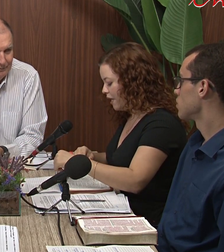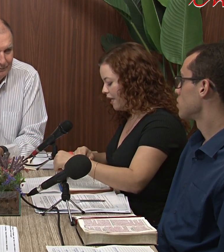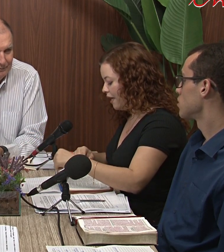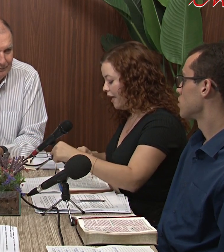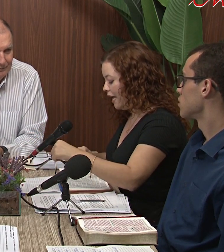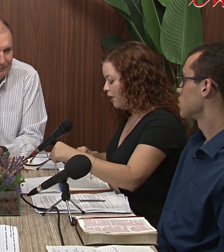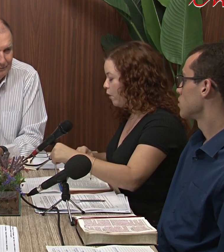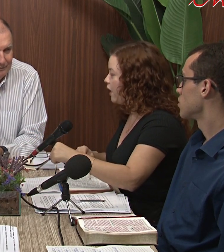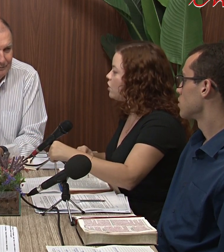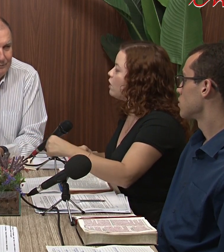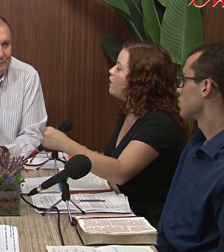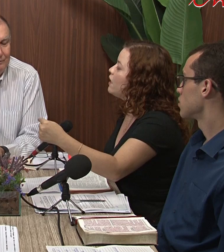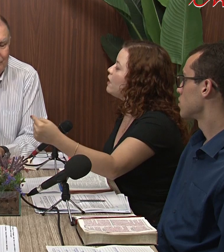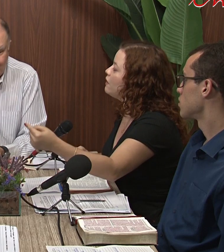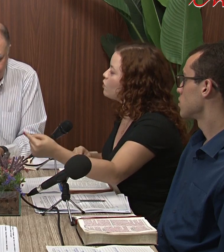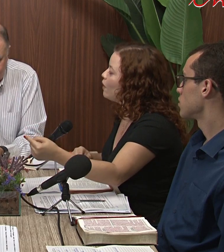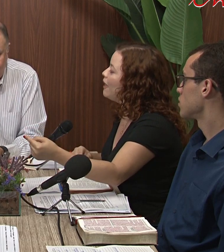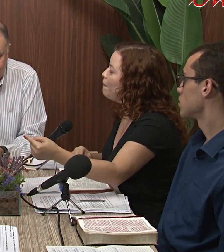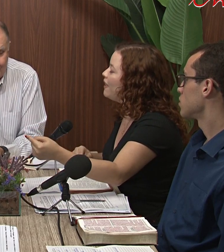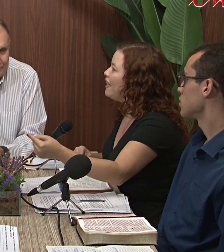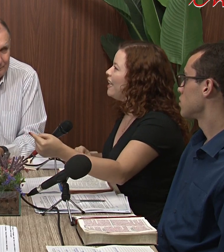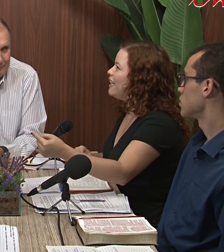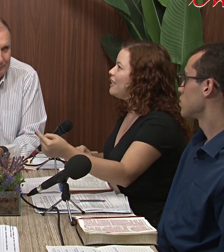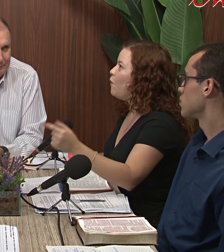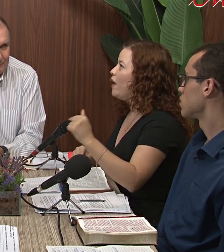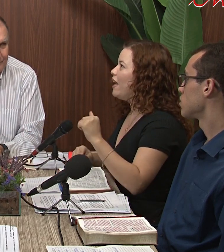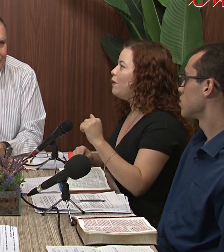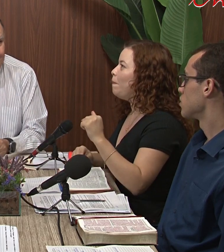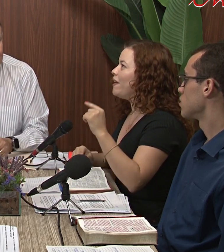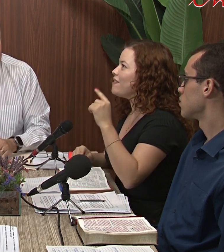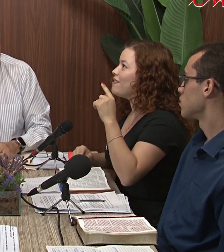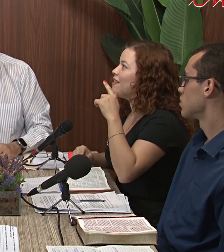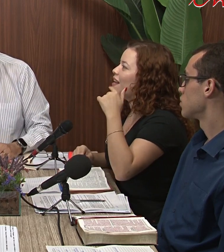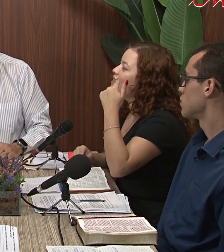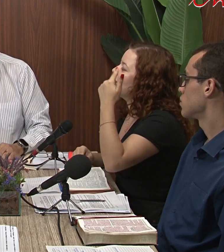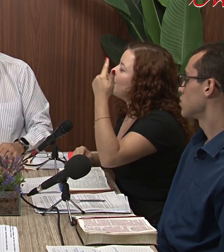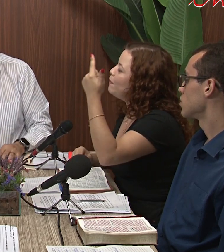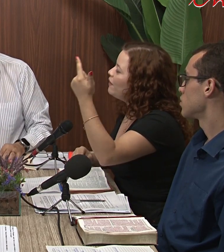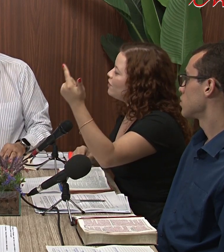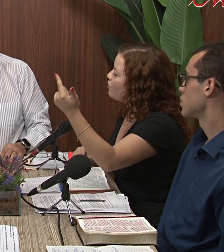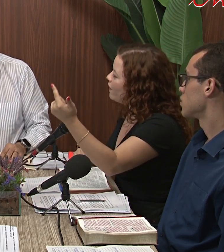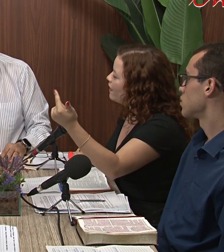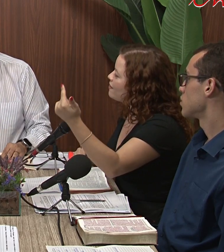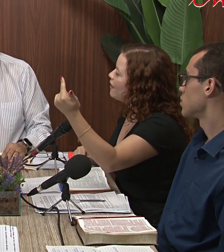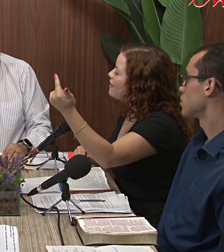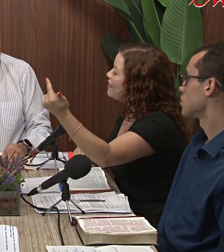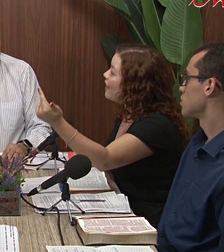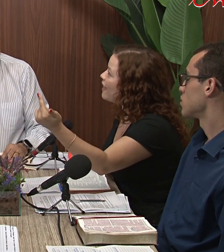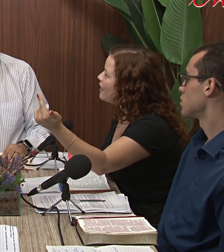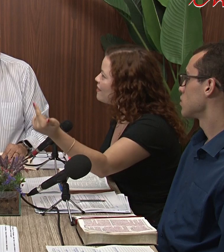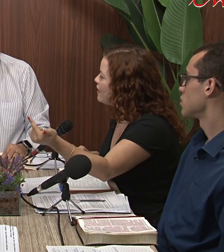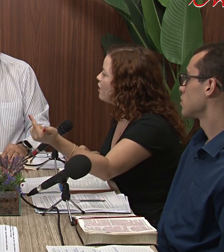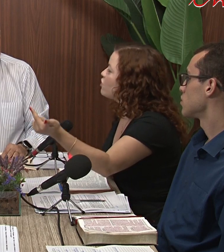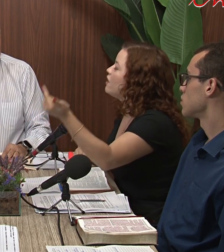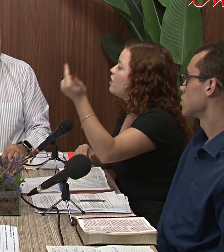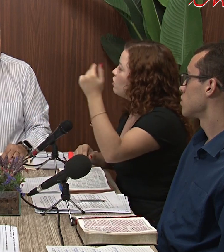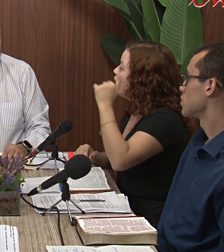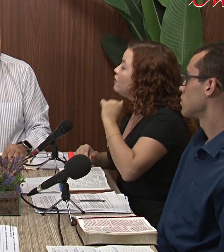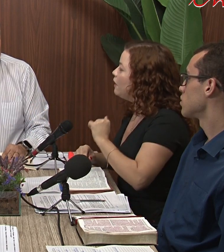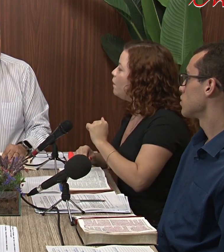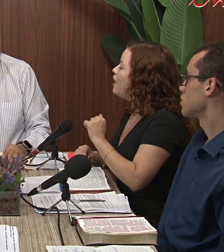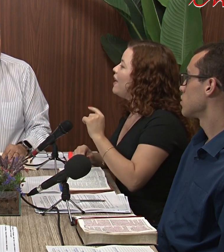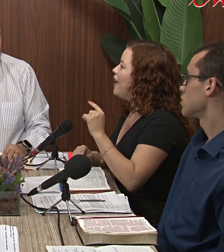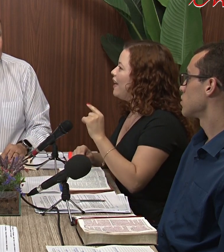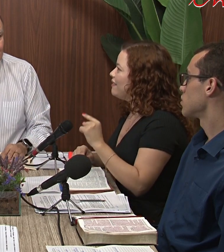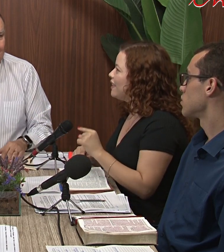em Samaria, ele o restauraria da sua lepra. Então ela não pensa, será se Amã estivesse lá, será que ele seria